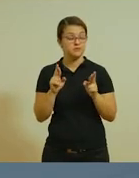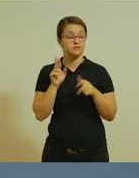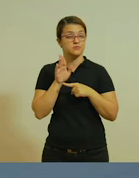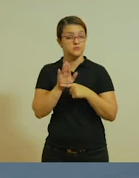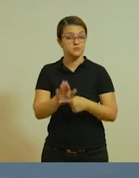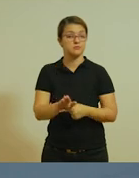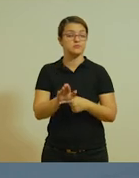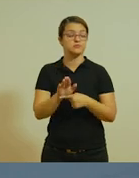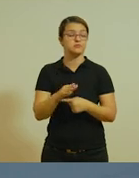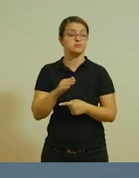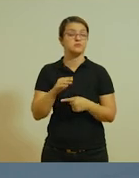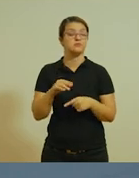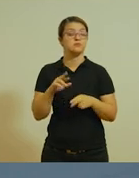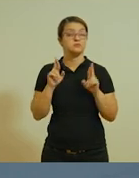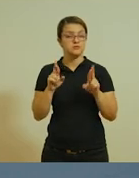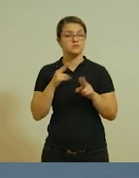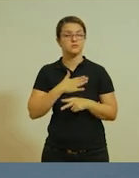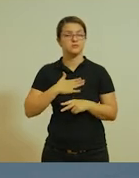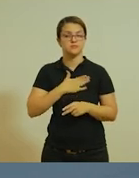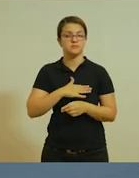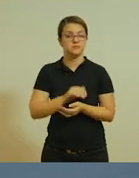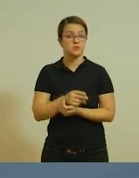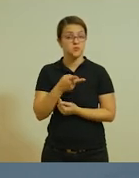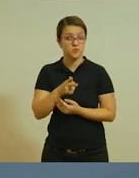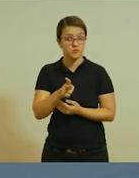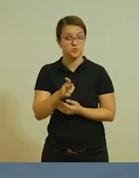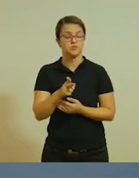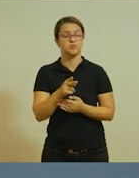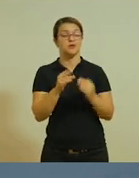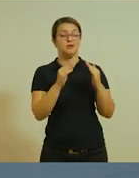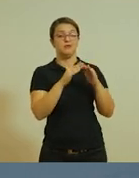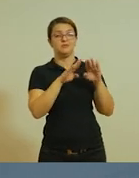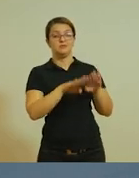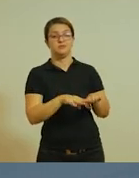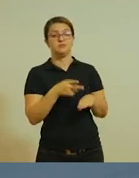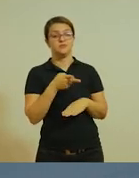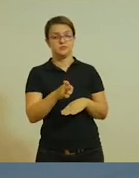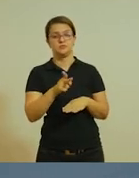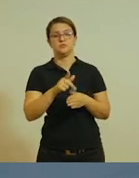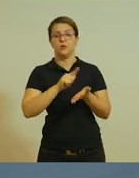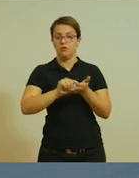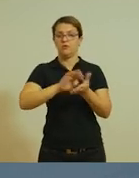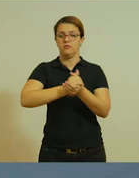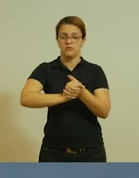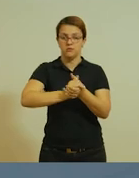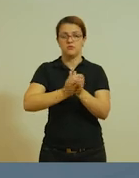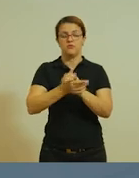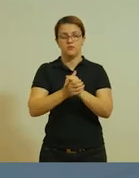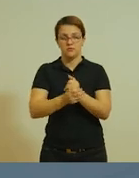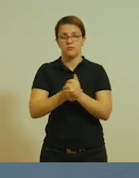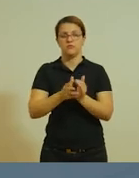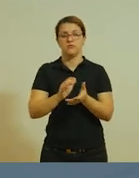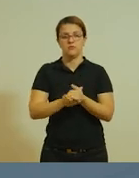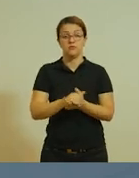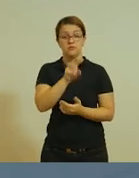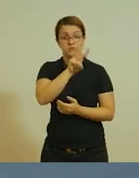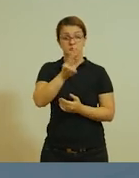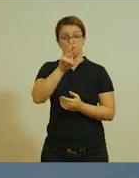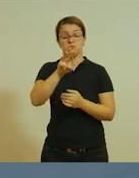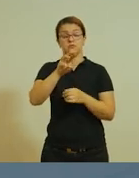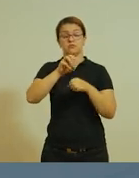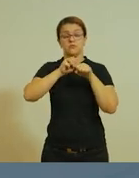ajudado, eu espero que vocês tenham gostado. No mais, continue em casa, continue lavando muito bem as mãos e